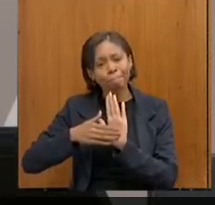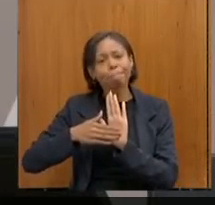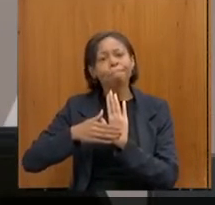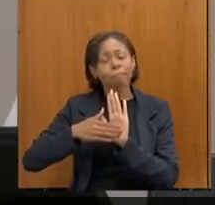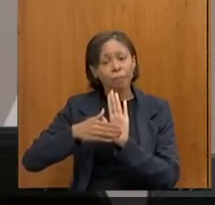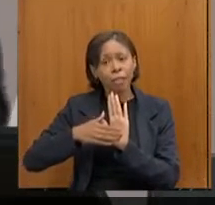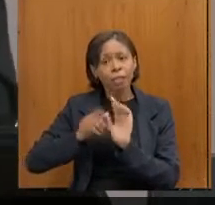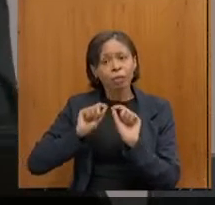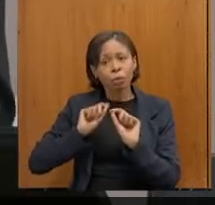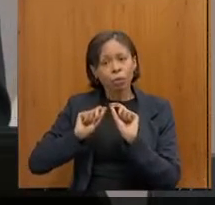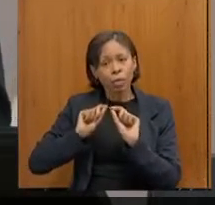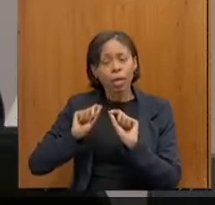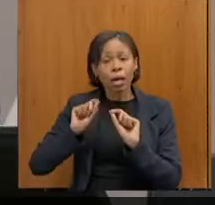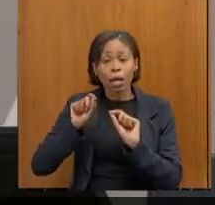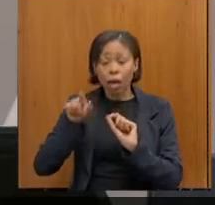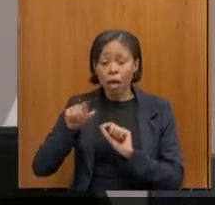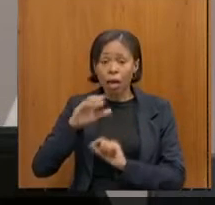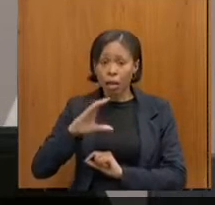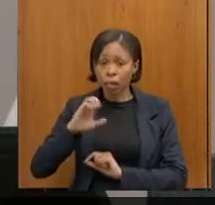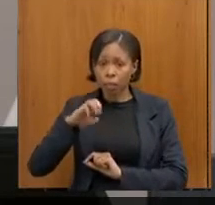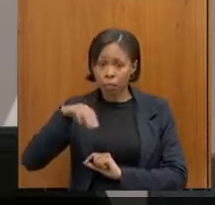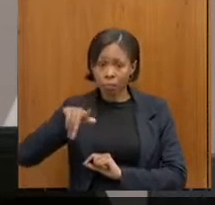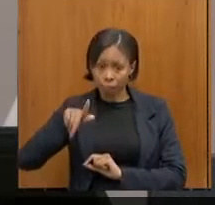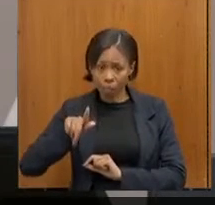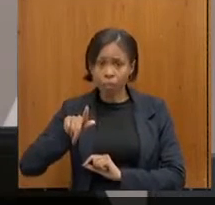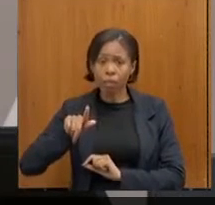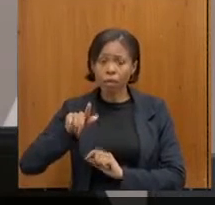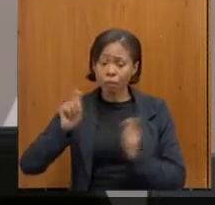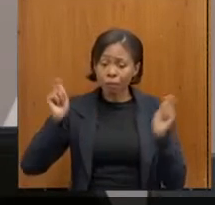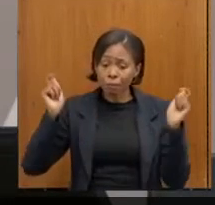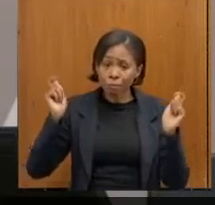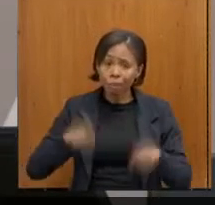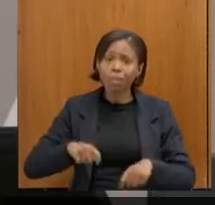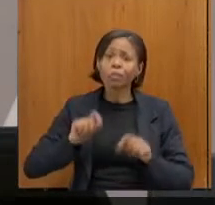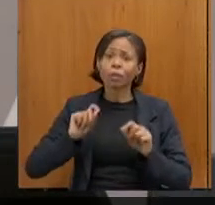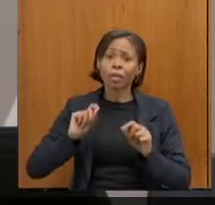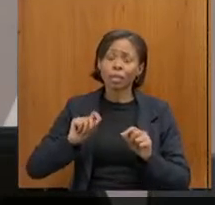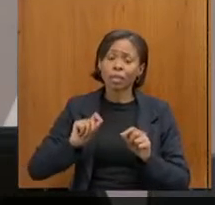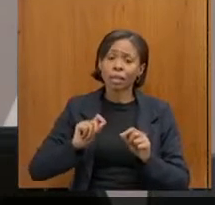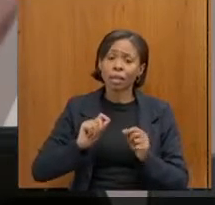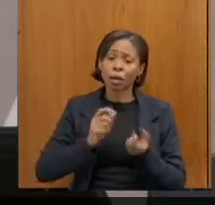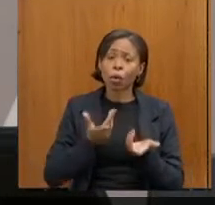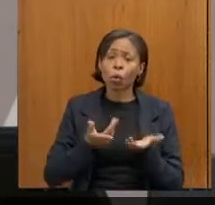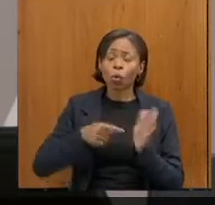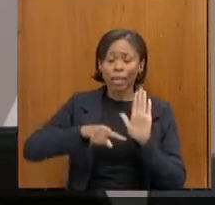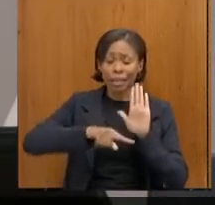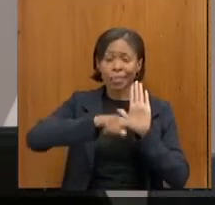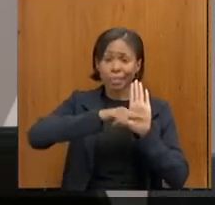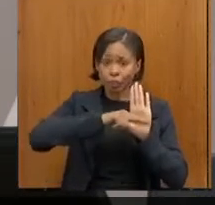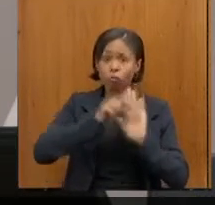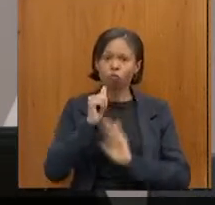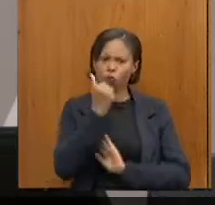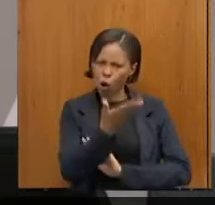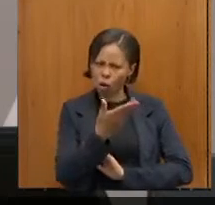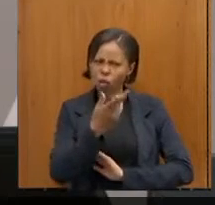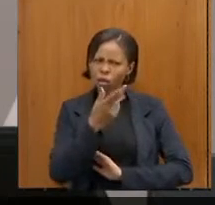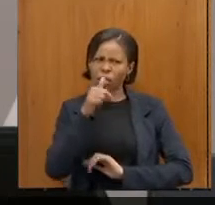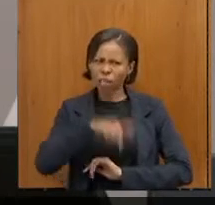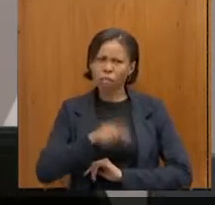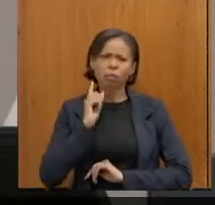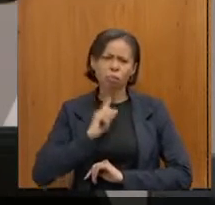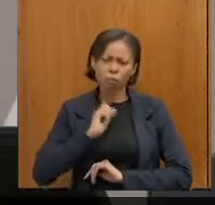que Nokia Cemig promovesse uma liquidação dos ativos fora de Minas Gerais todos eles